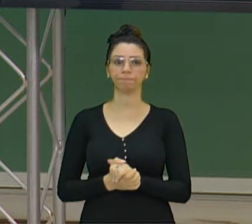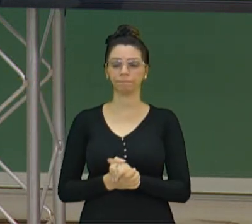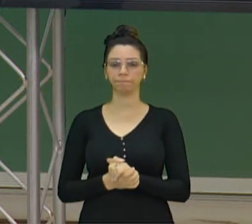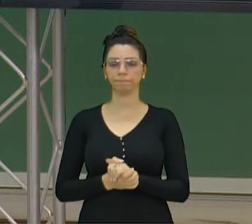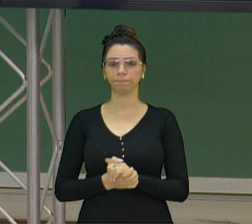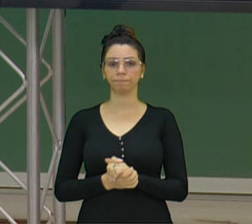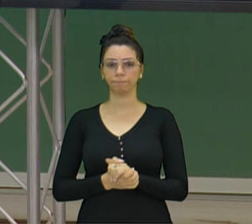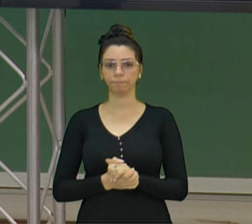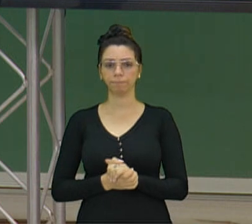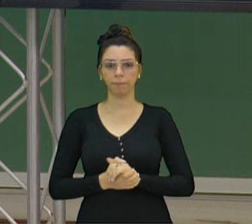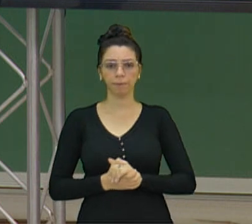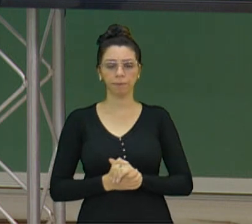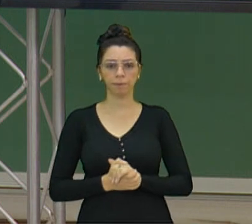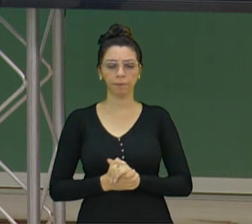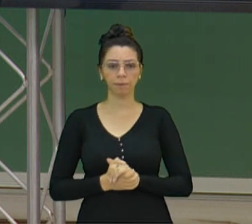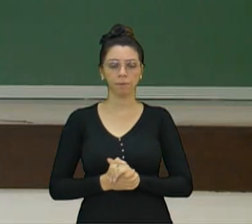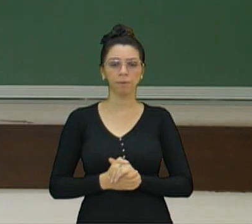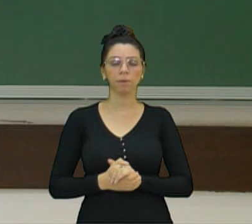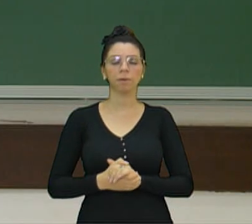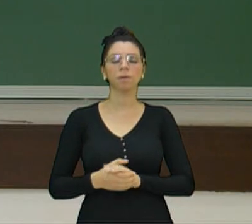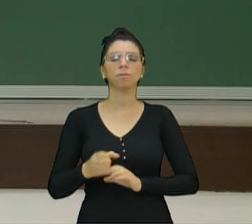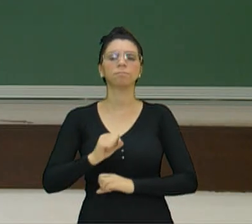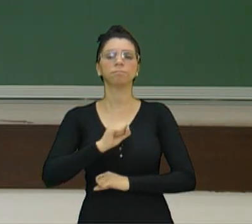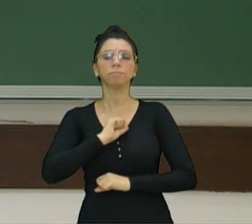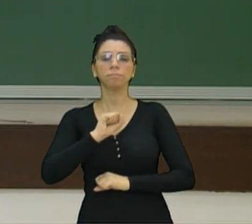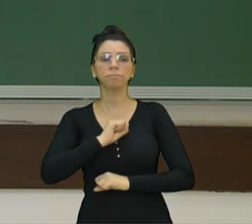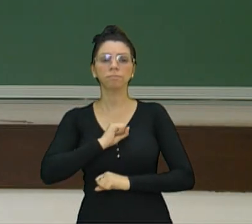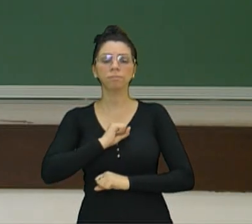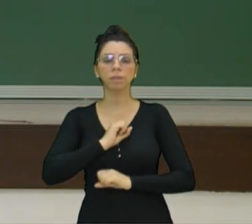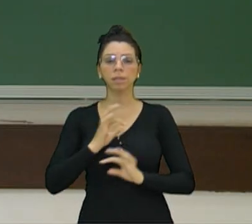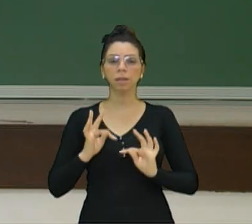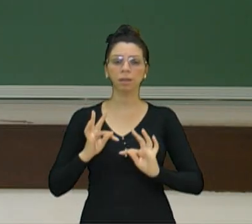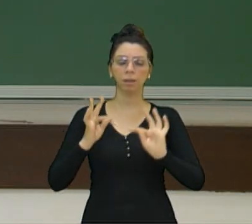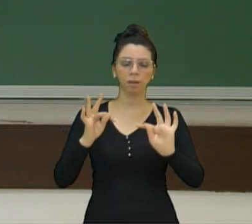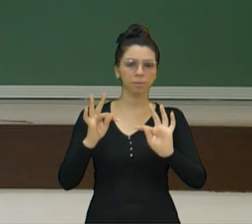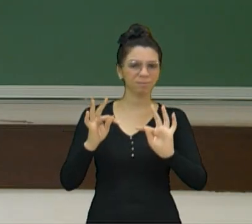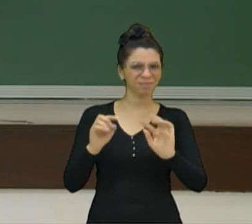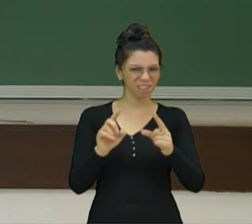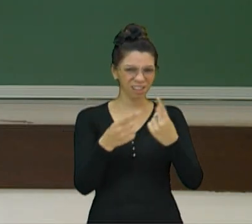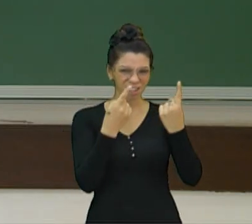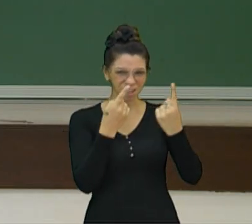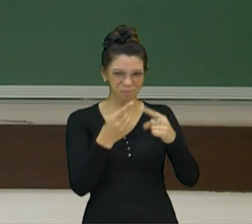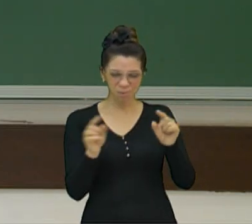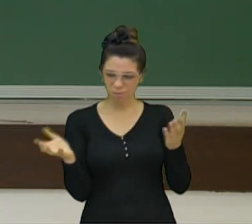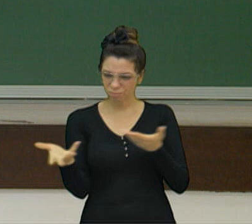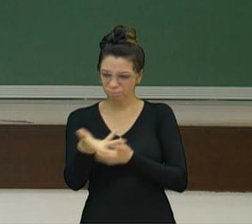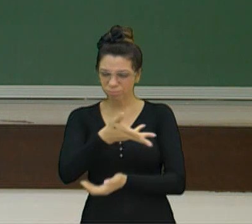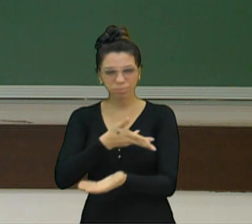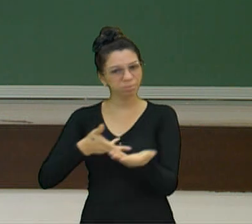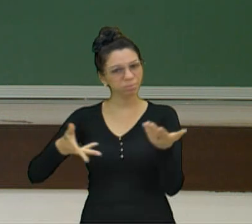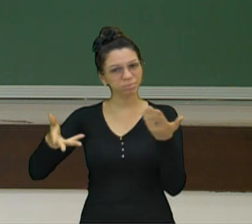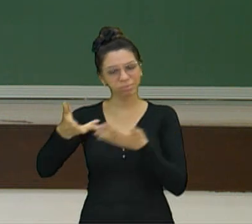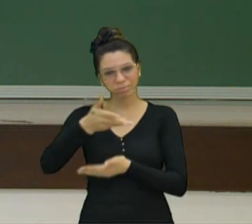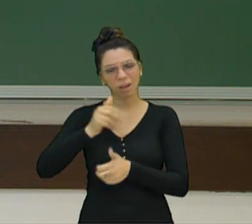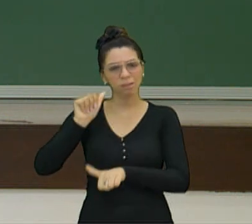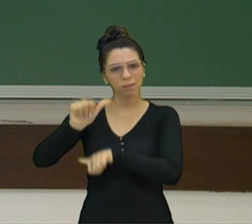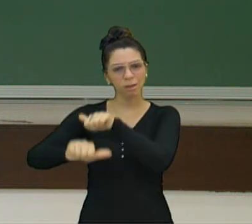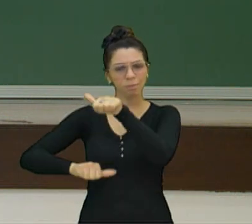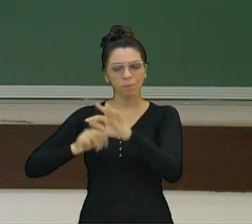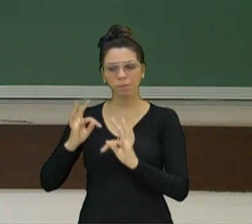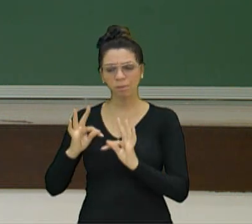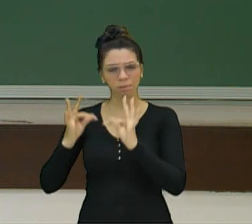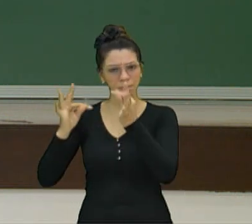Batidas e tecnologia. Será que a música interage com as mudanças que acontecem na sociedade e com as mudanças